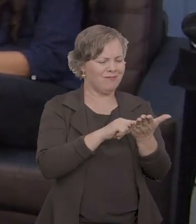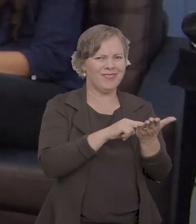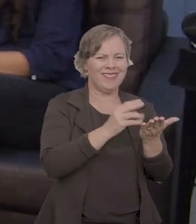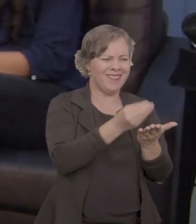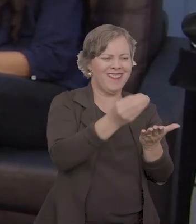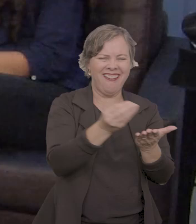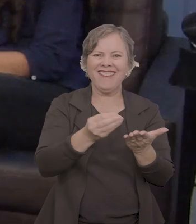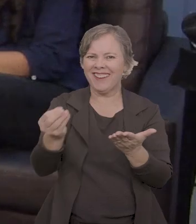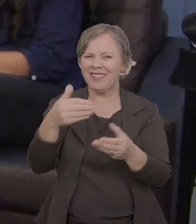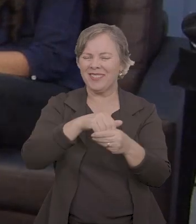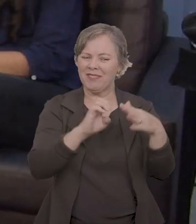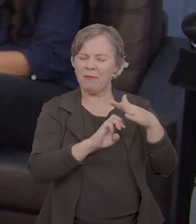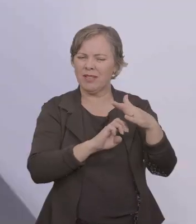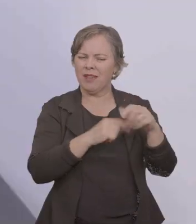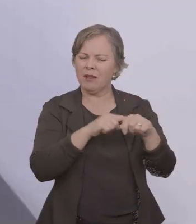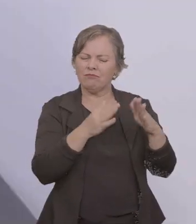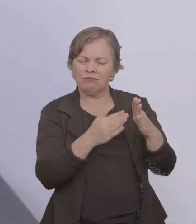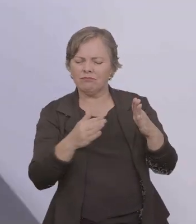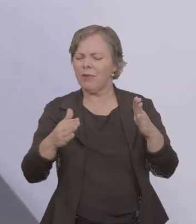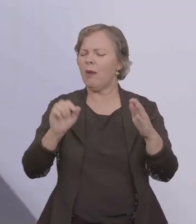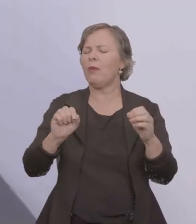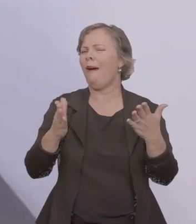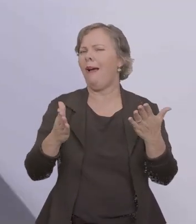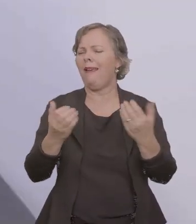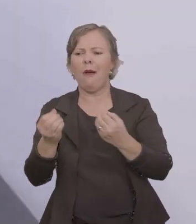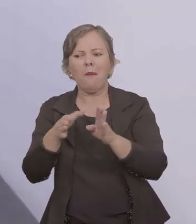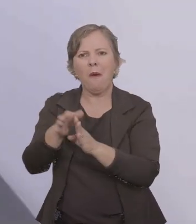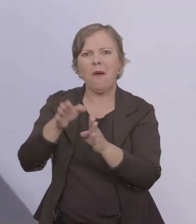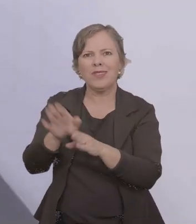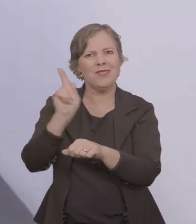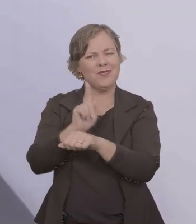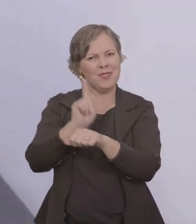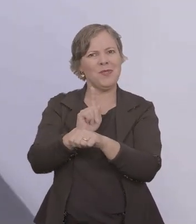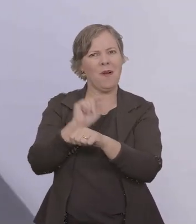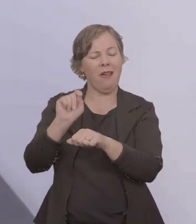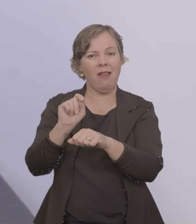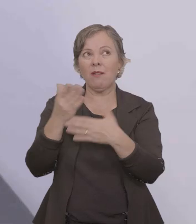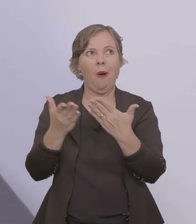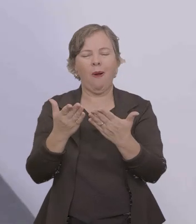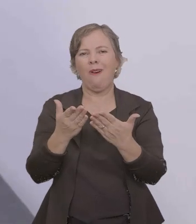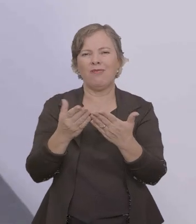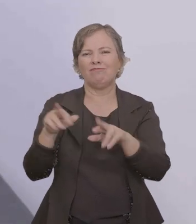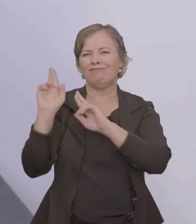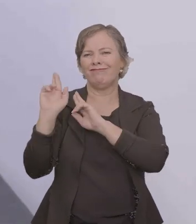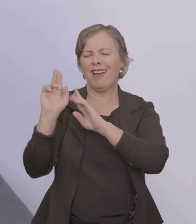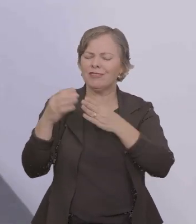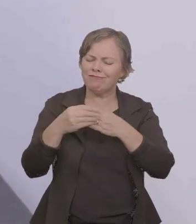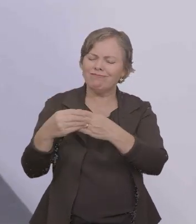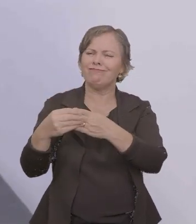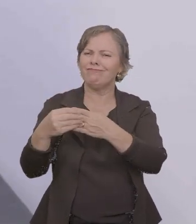correspondências internamente, e chega um ponto que ele dá dicas, ele vira ali um mentor da gestora